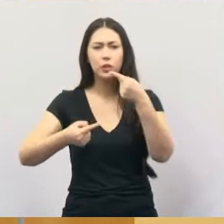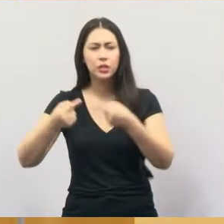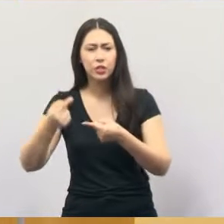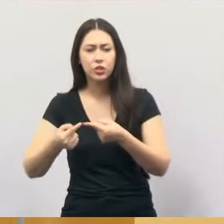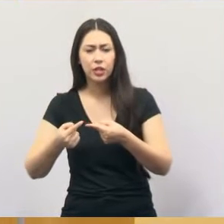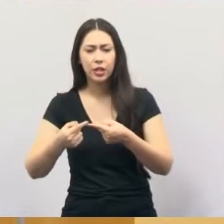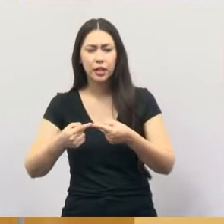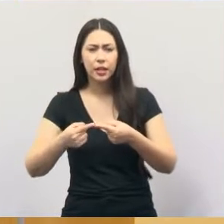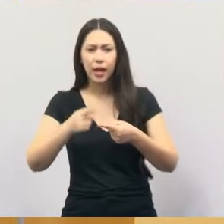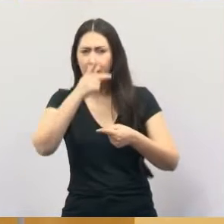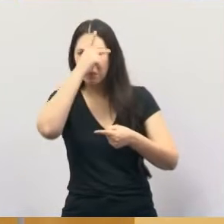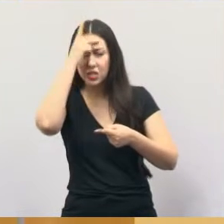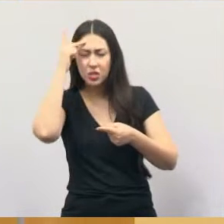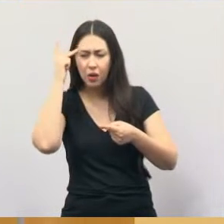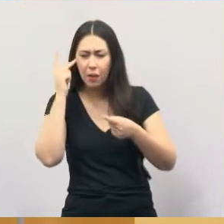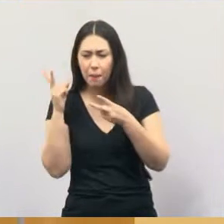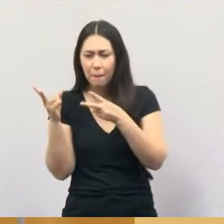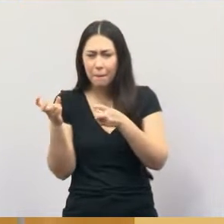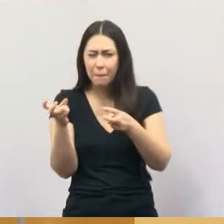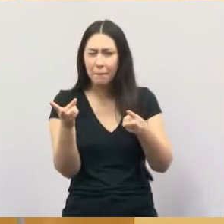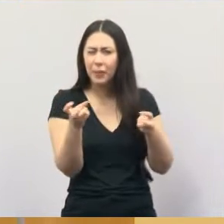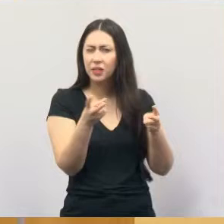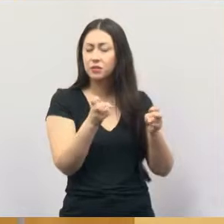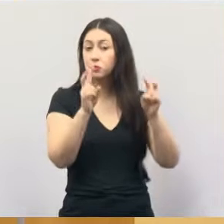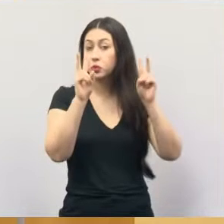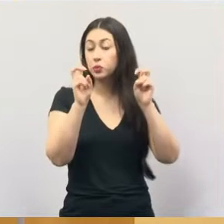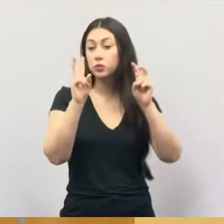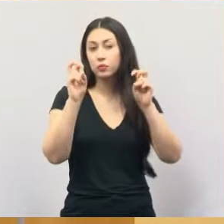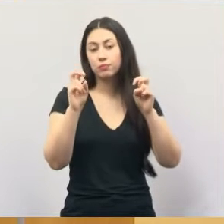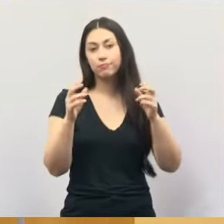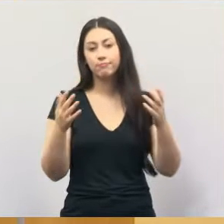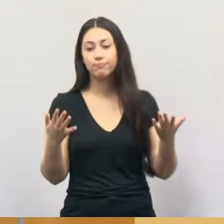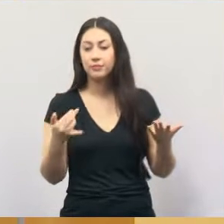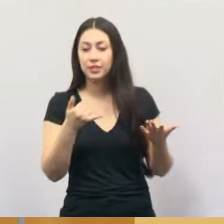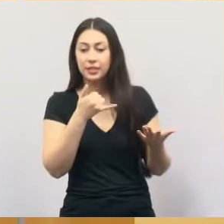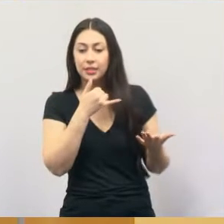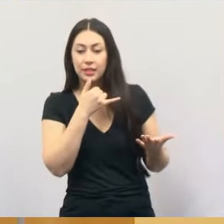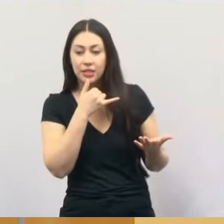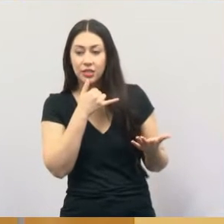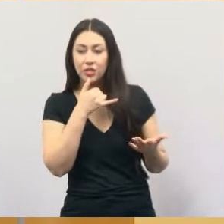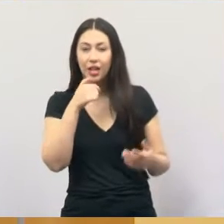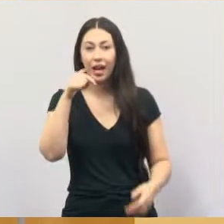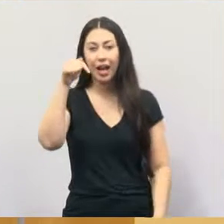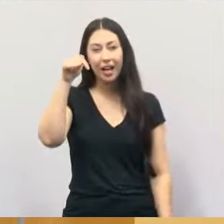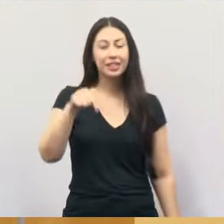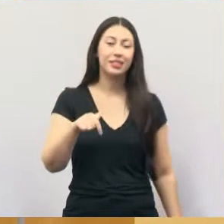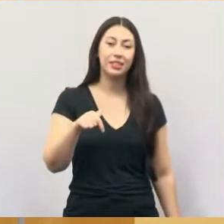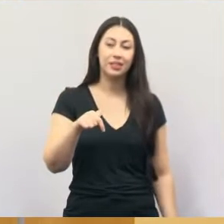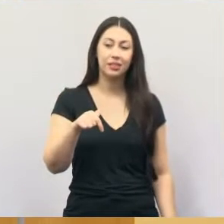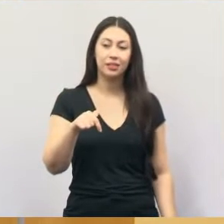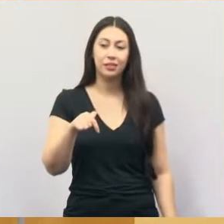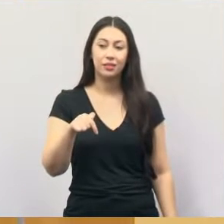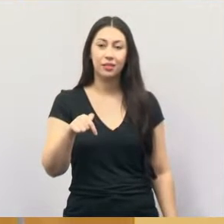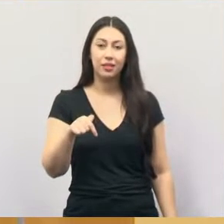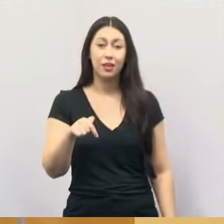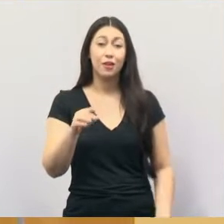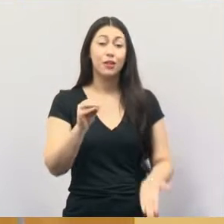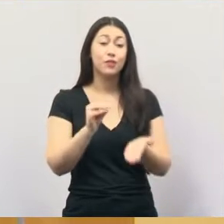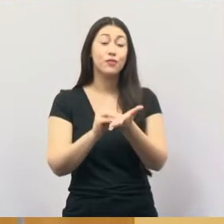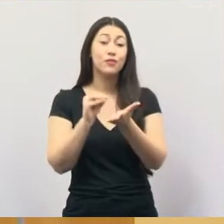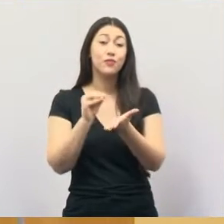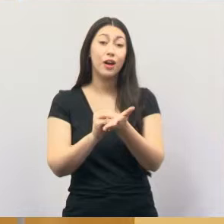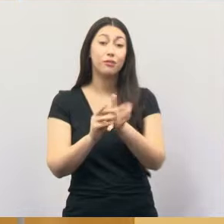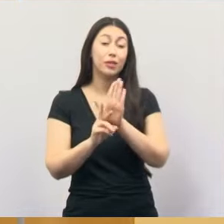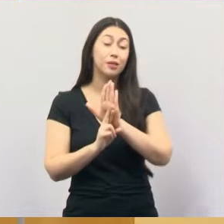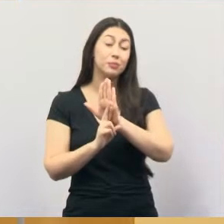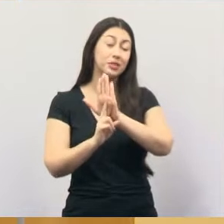a atenção, Paulinho, para determinados temas. É uma pena que aqui nessa galeria a gente não tenha muitos representantes da